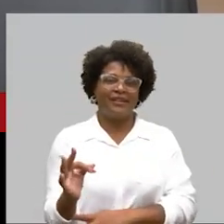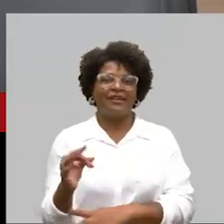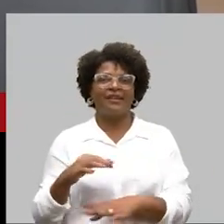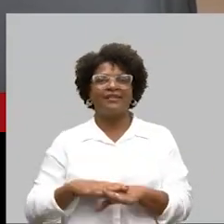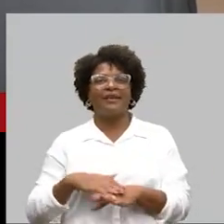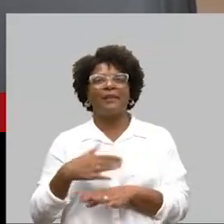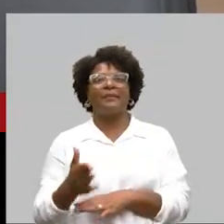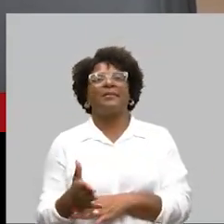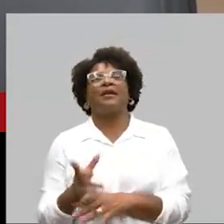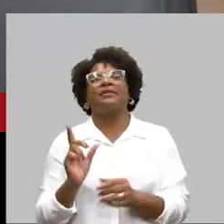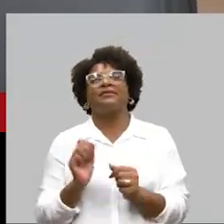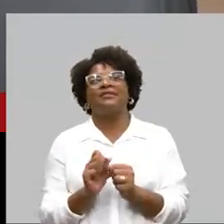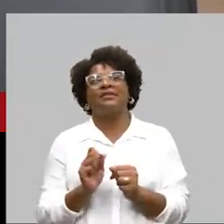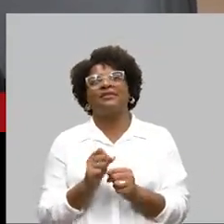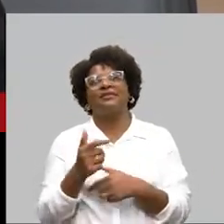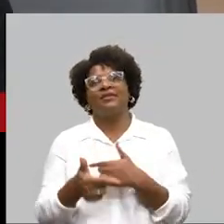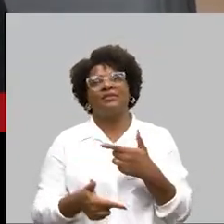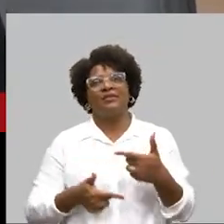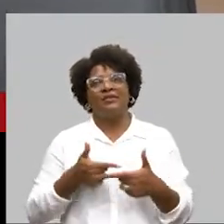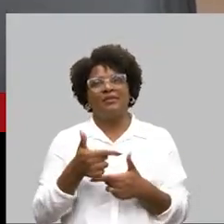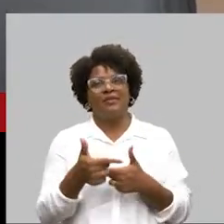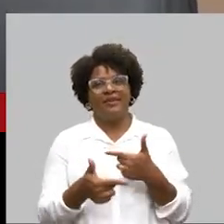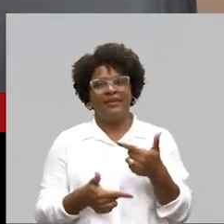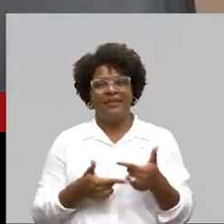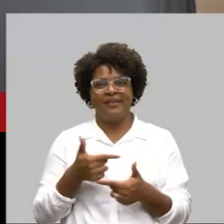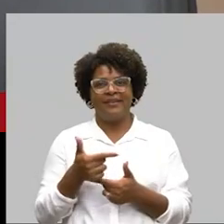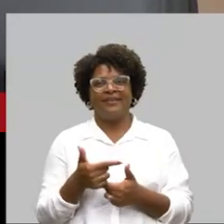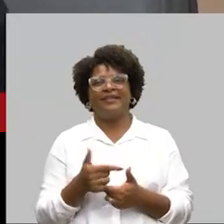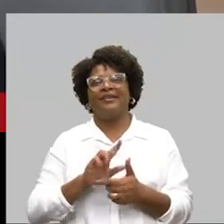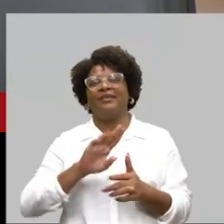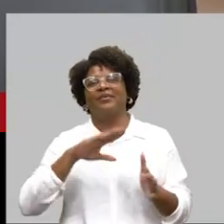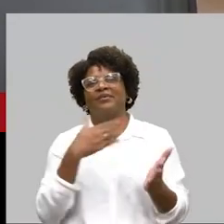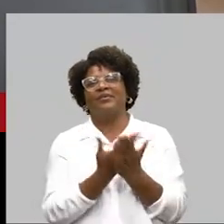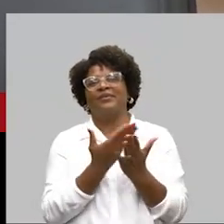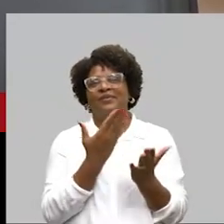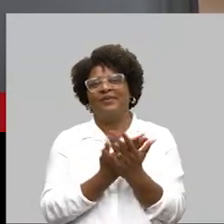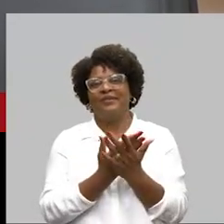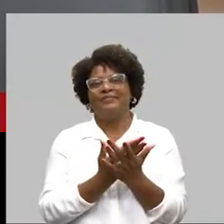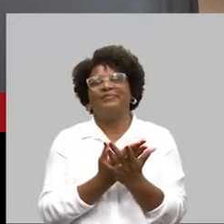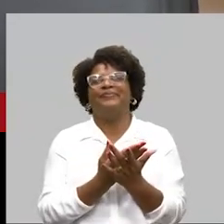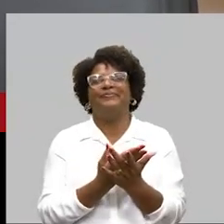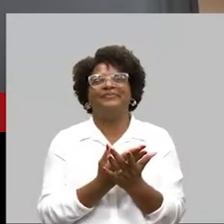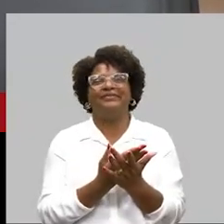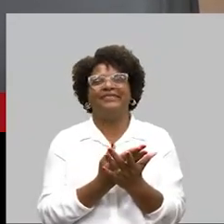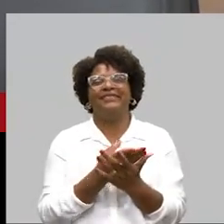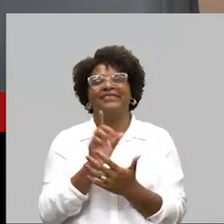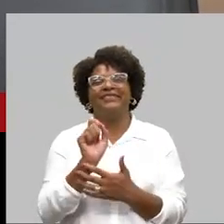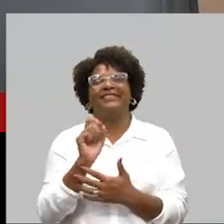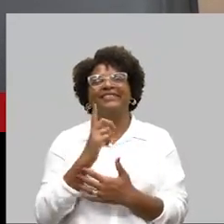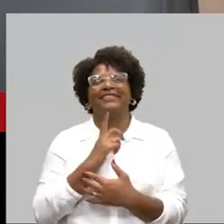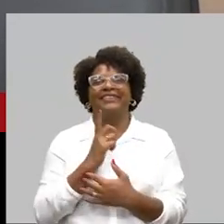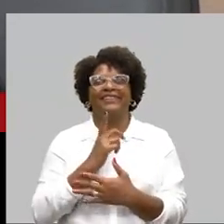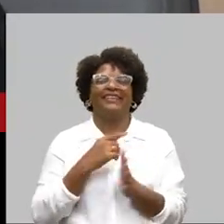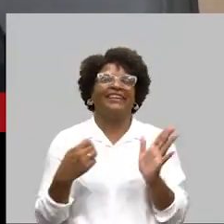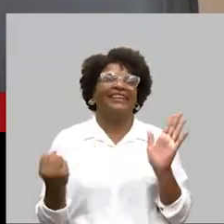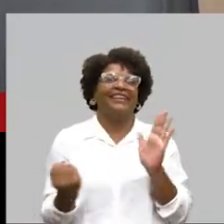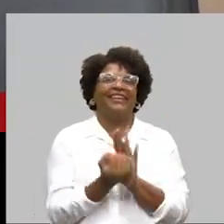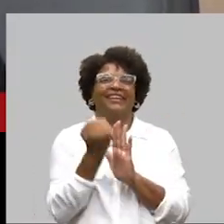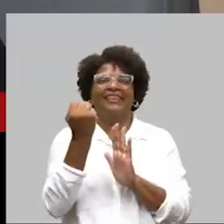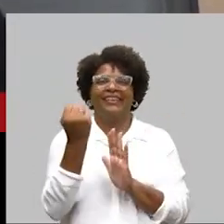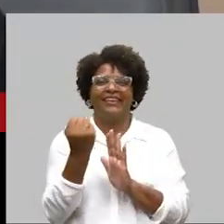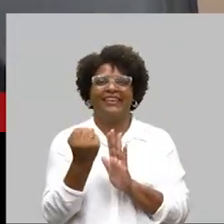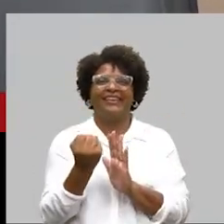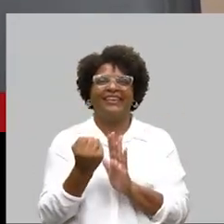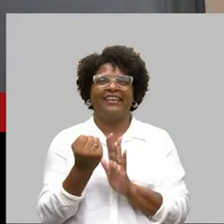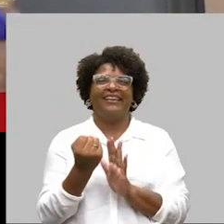move o trabalhador né O estudante aquele que tem a sua marca de eu